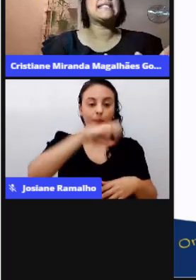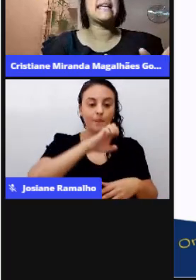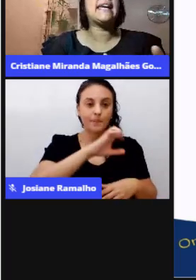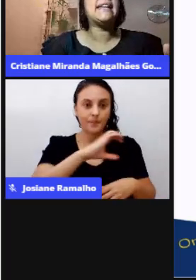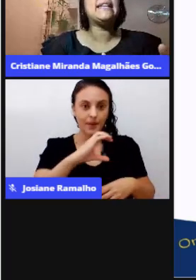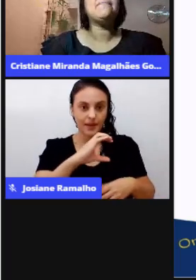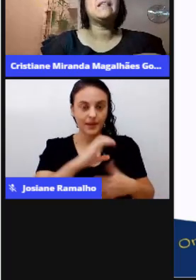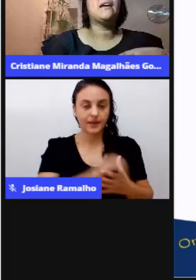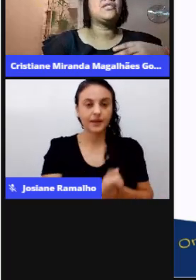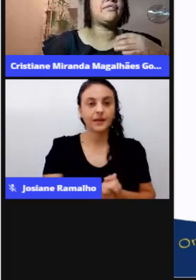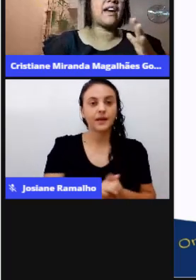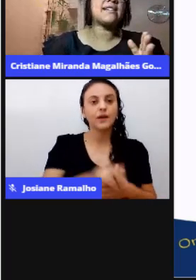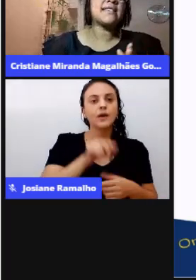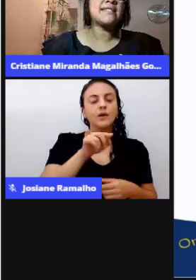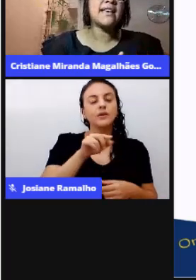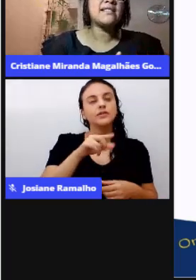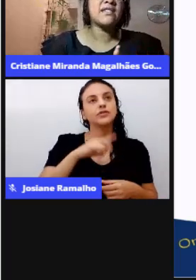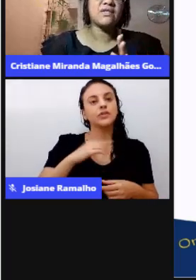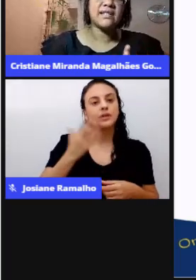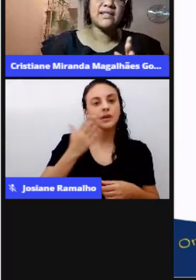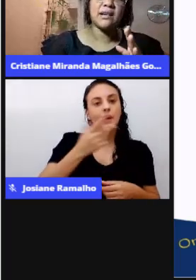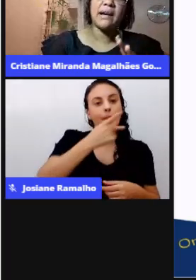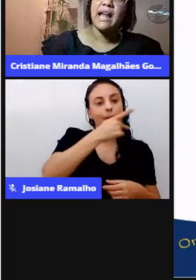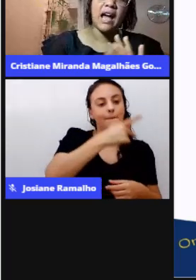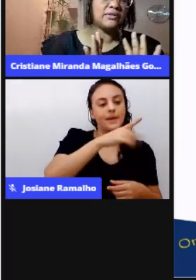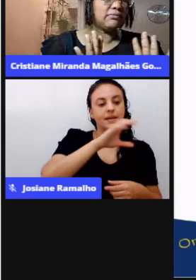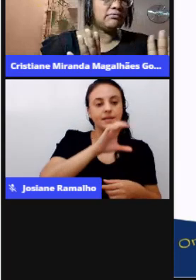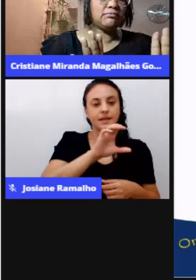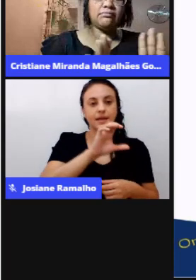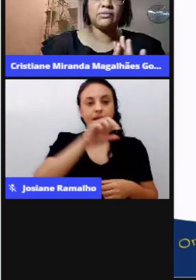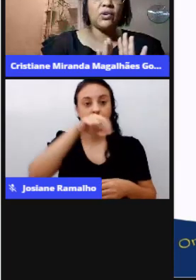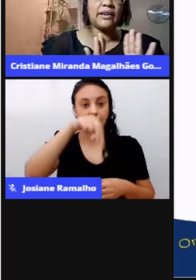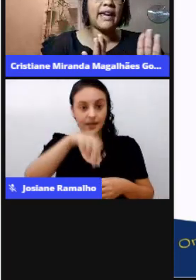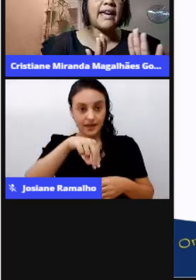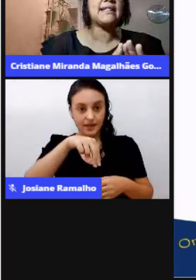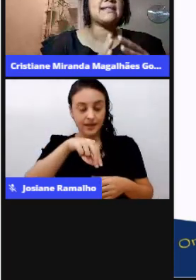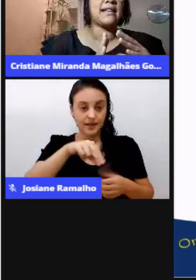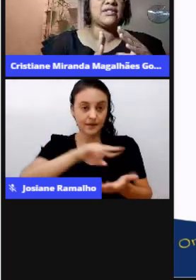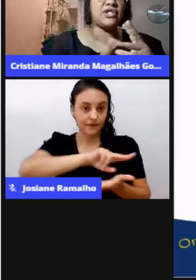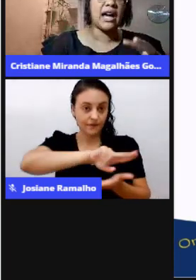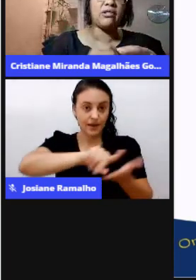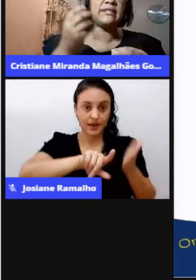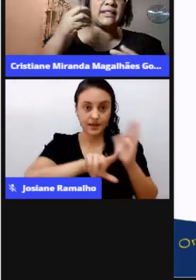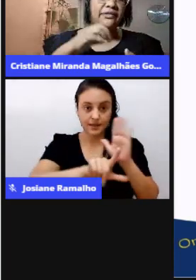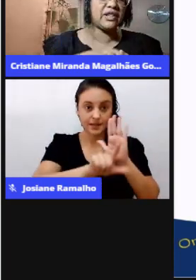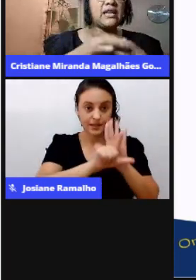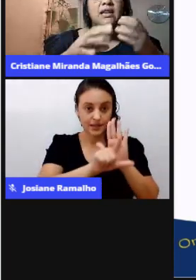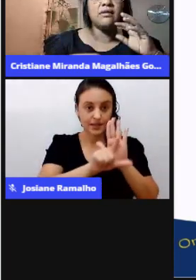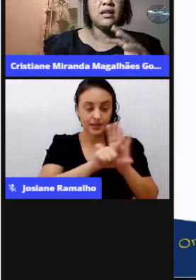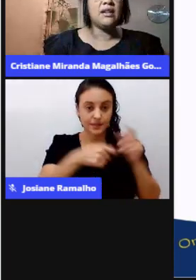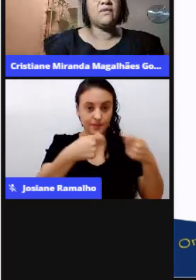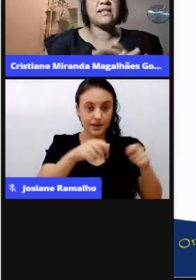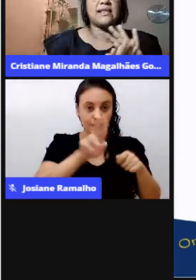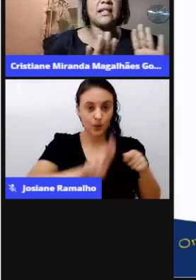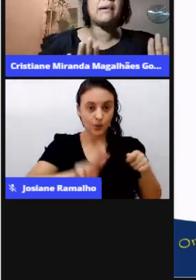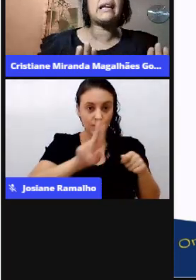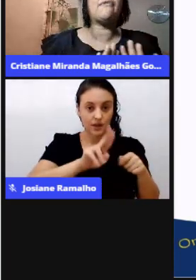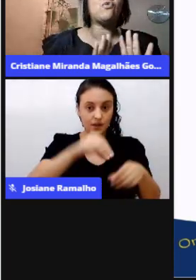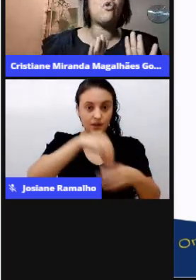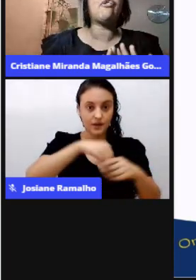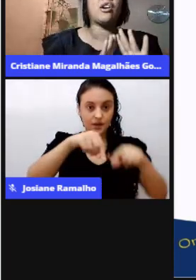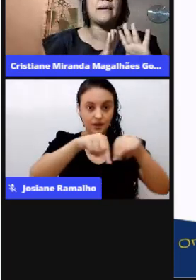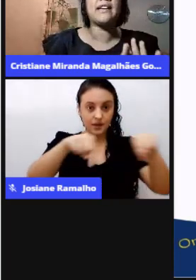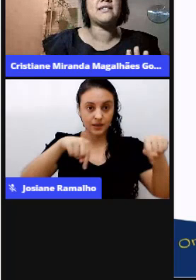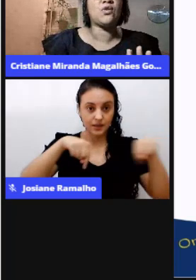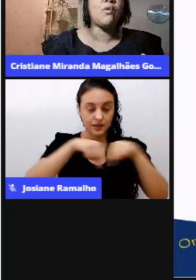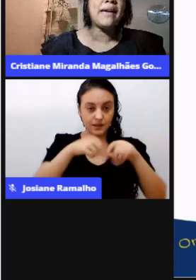o PCN, diversas leis que vocês trabalhavam, ok, na sala de aula, interferia, vocês